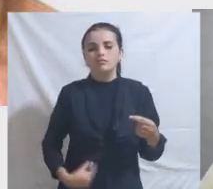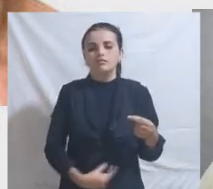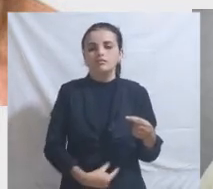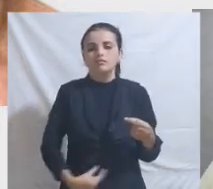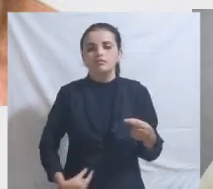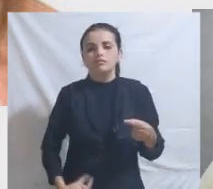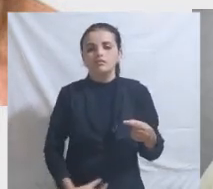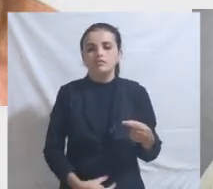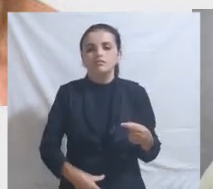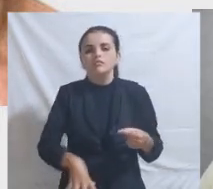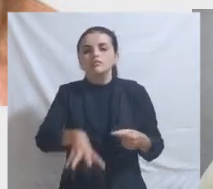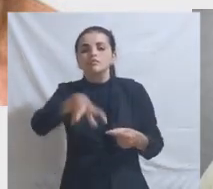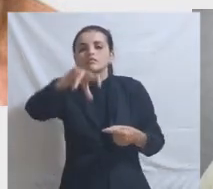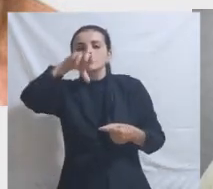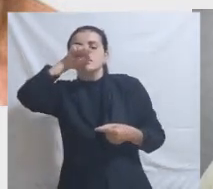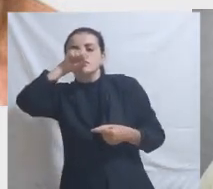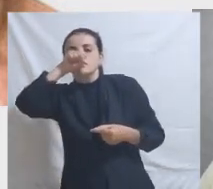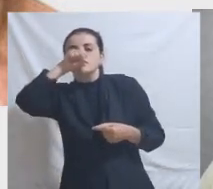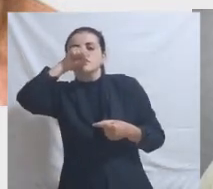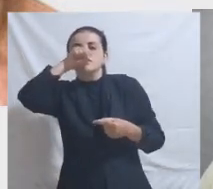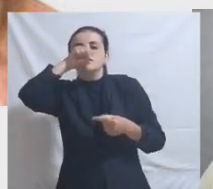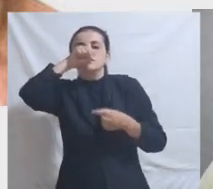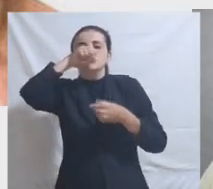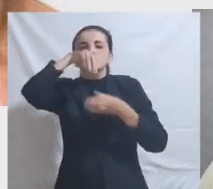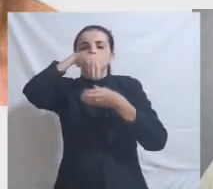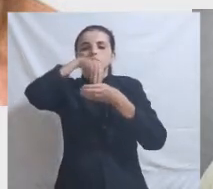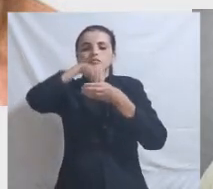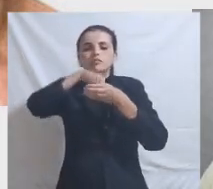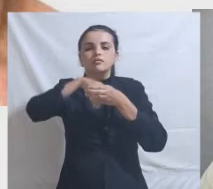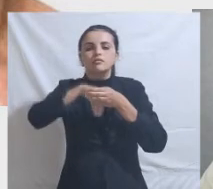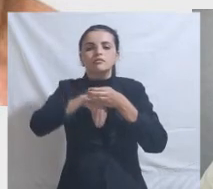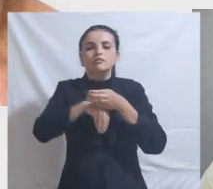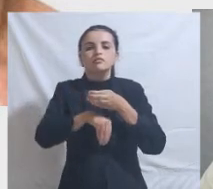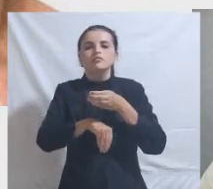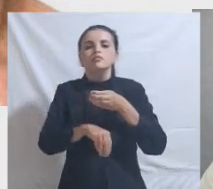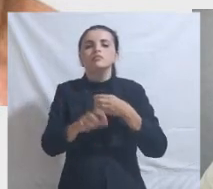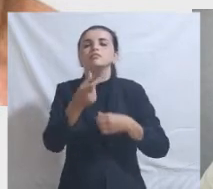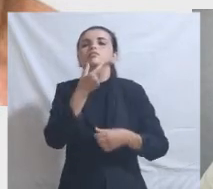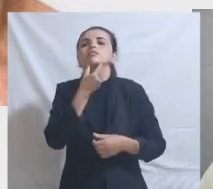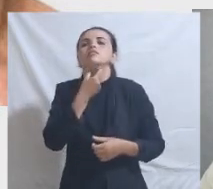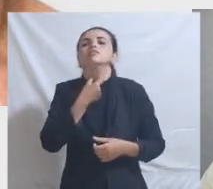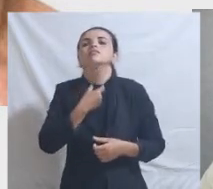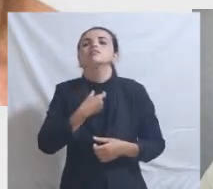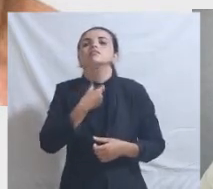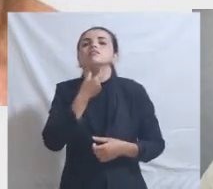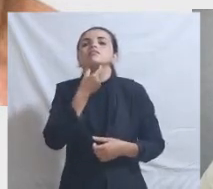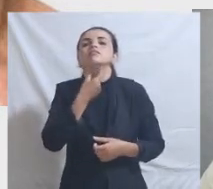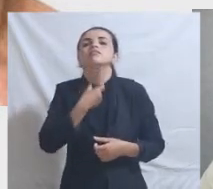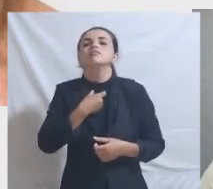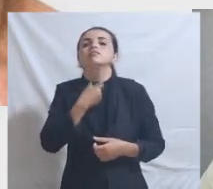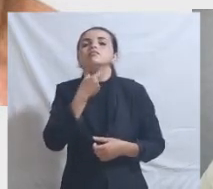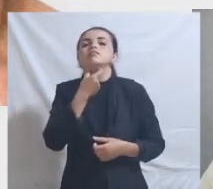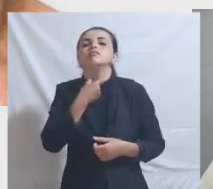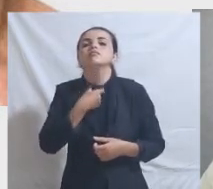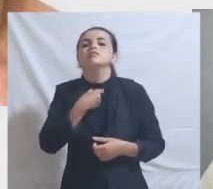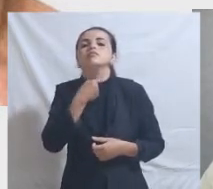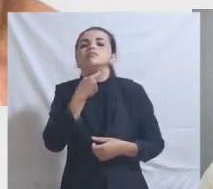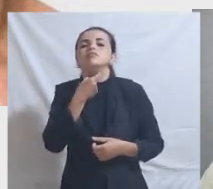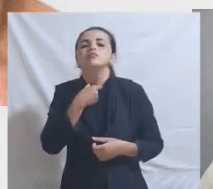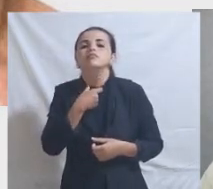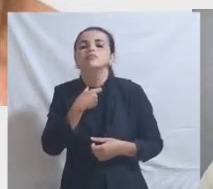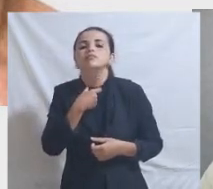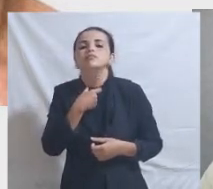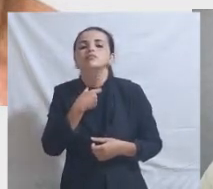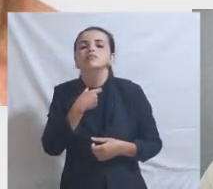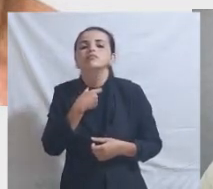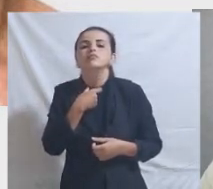respirando, a epíglote ela abre e o ar ela entra nesse canal aqui, que daqui a pouco a gente vai ver qual canal é esse. E dentro dele também vão ter as